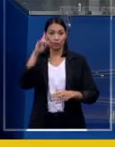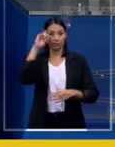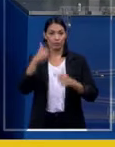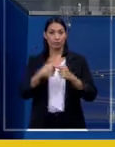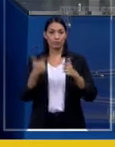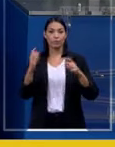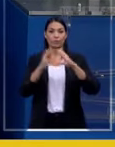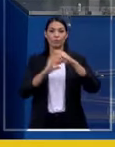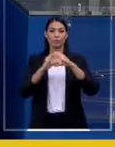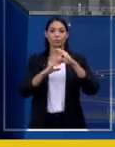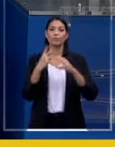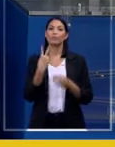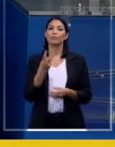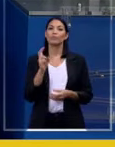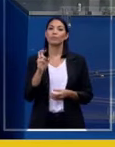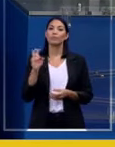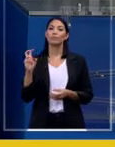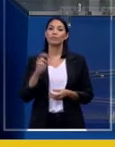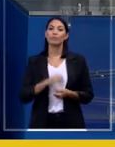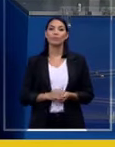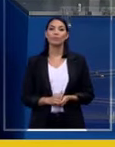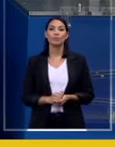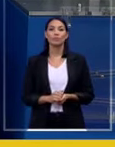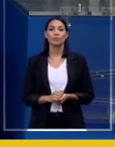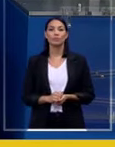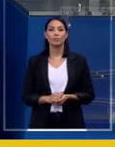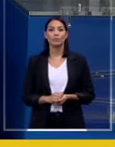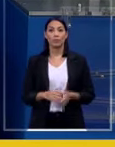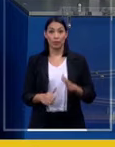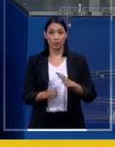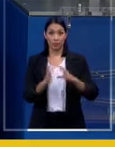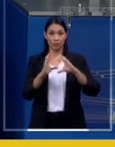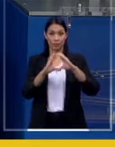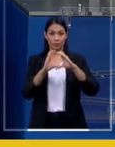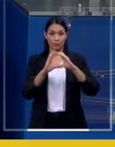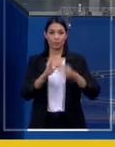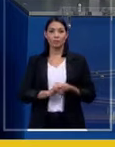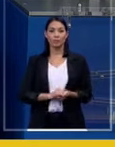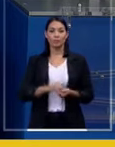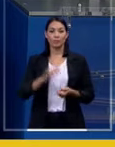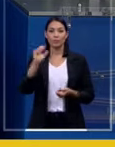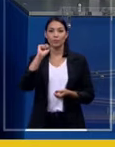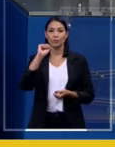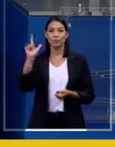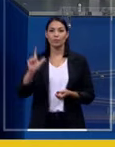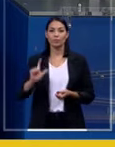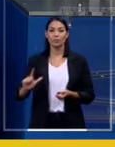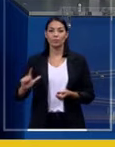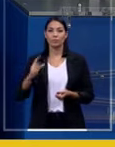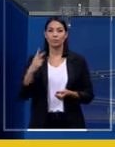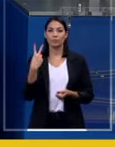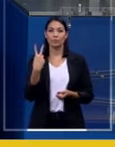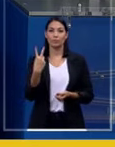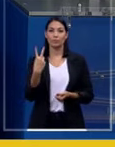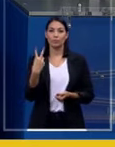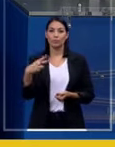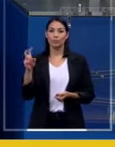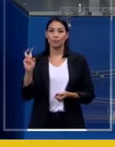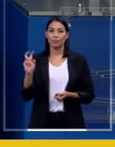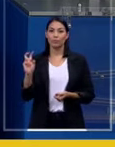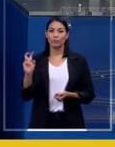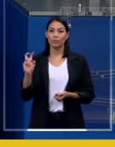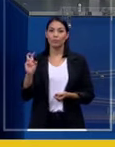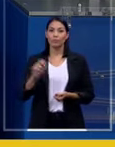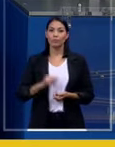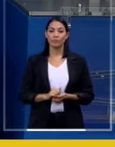Sorte Concurso 255. Caiu a primeira bola, é a bola azul número 25. Bola azul